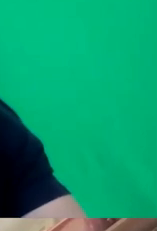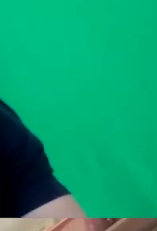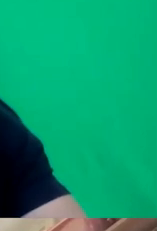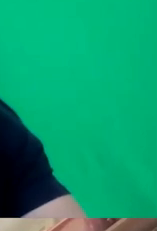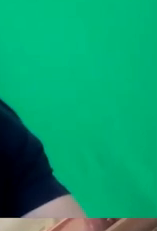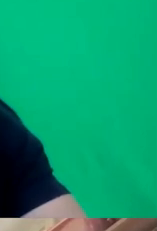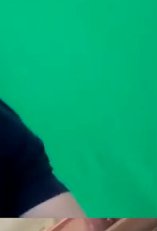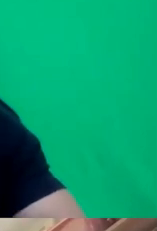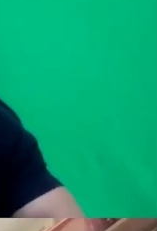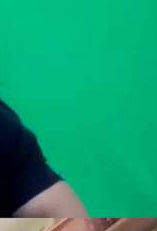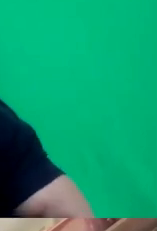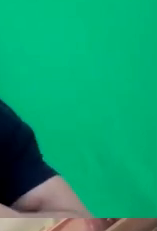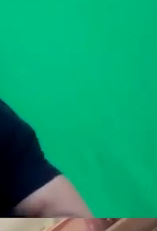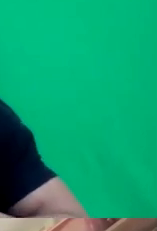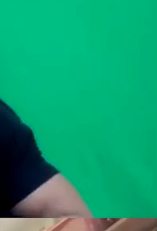Considerações?